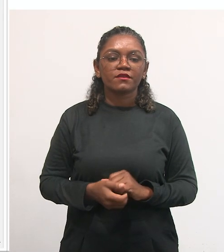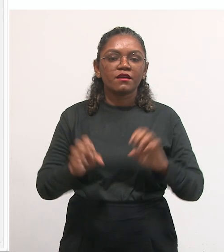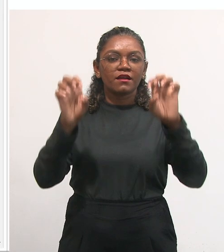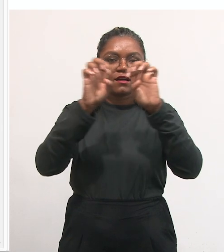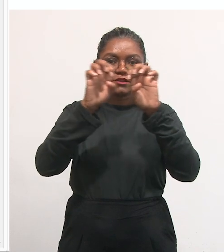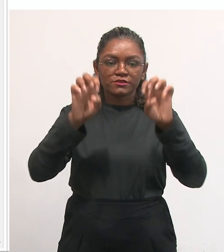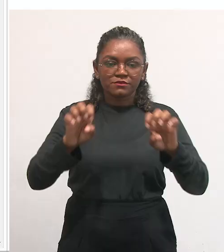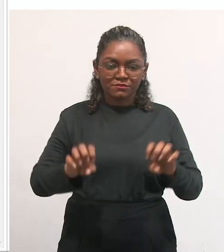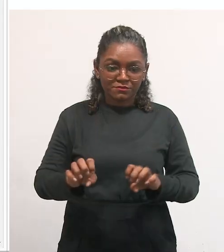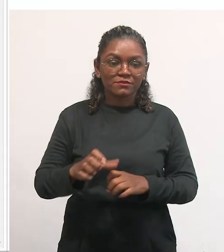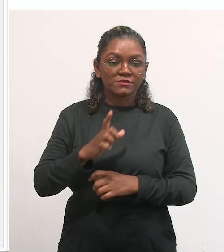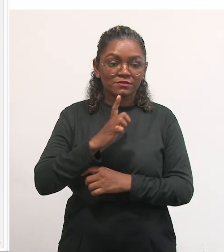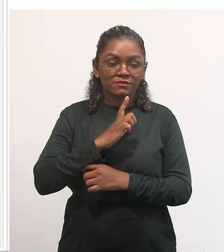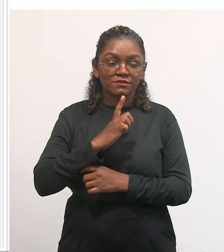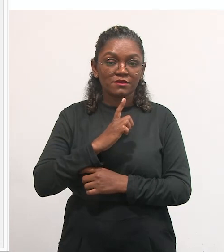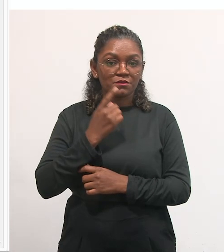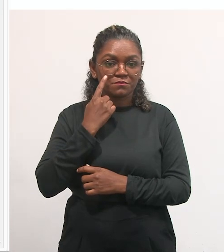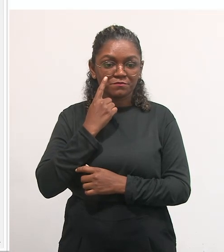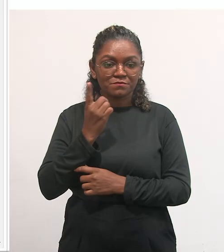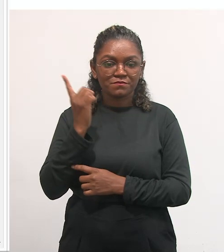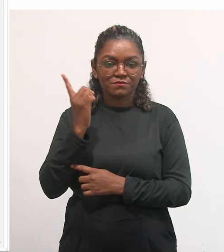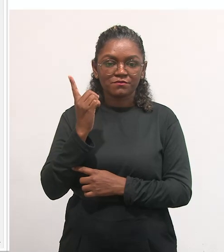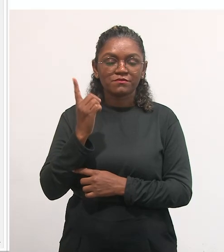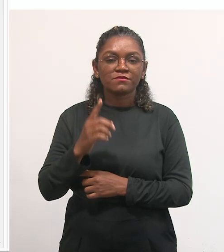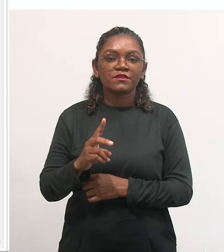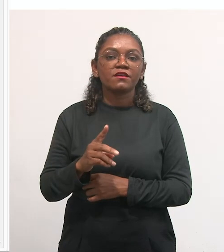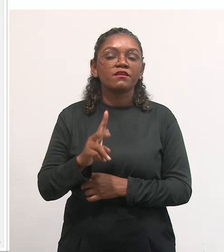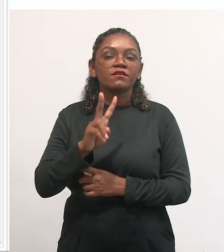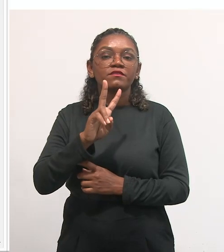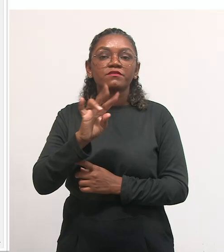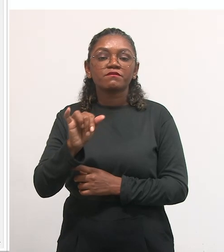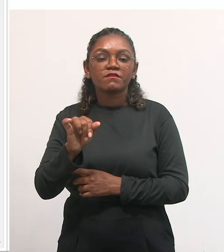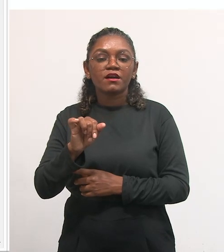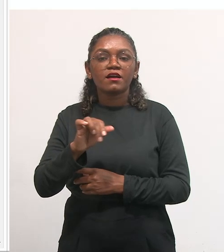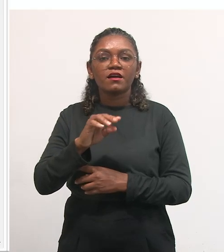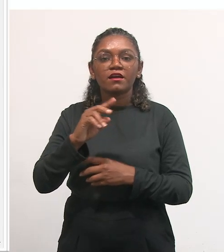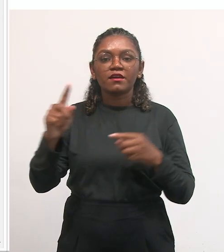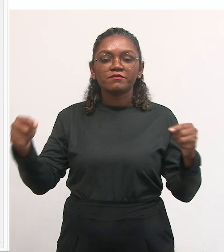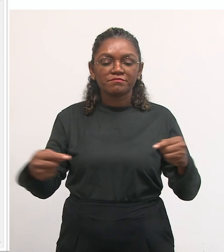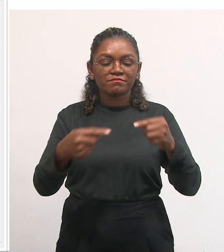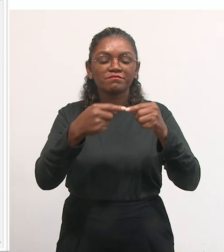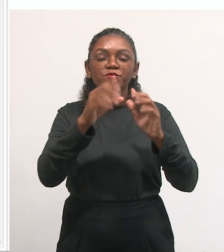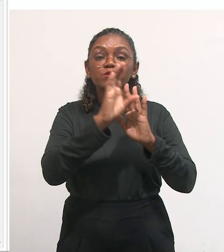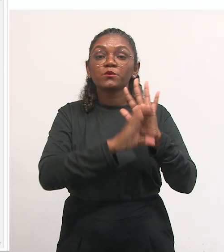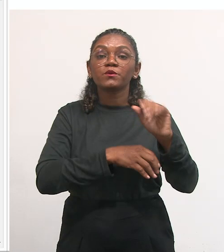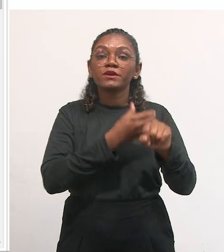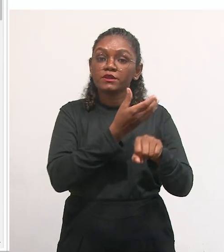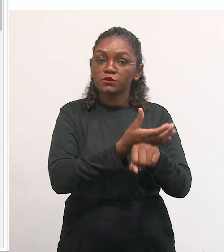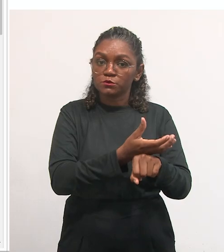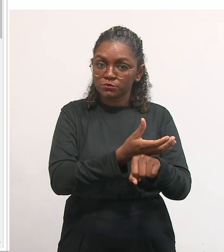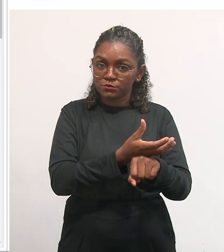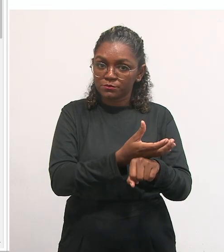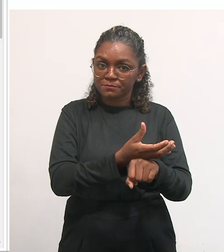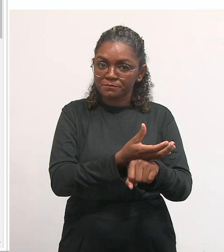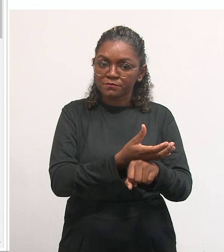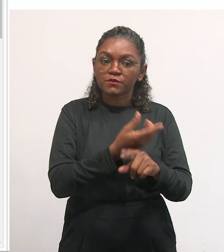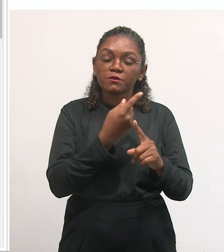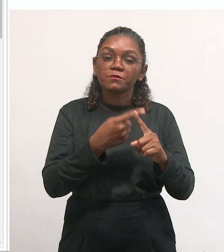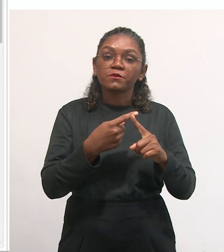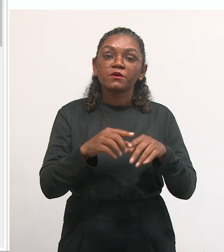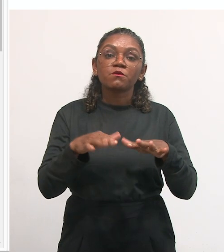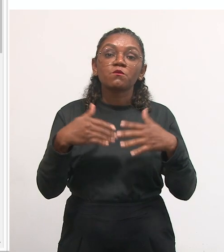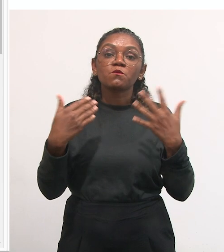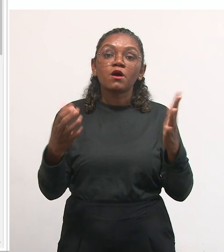vai articular-se com o currículo. Então, qual que é o currículo para as etapas da